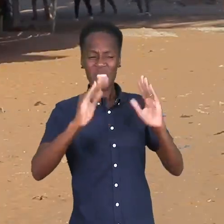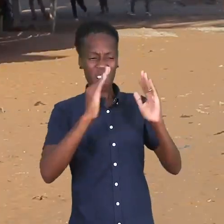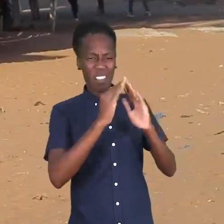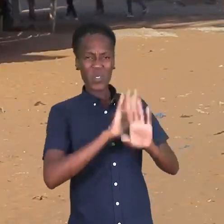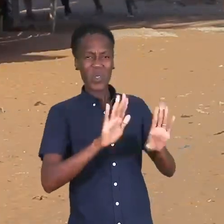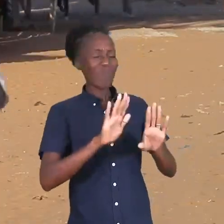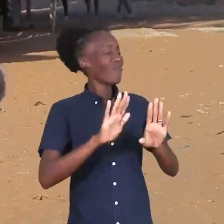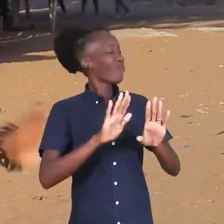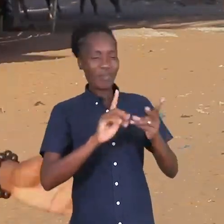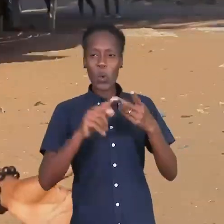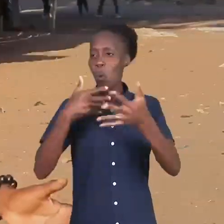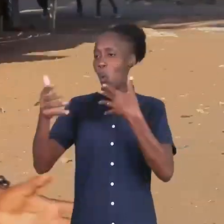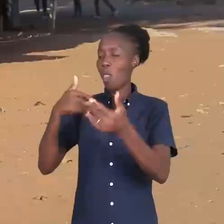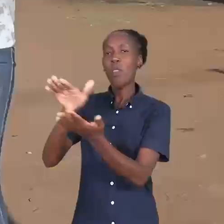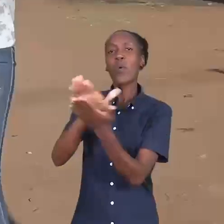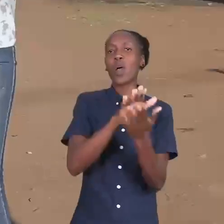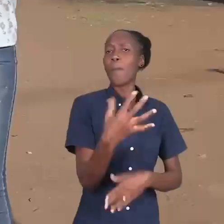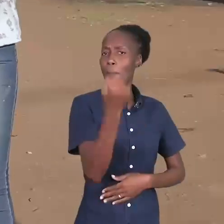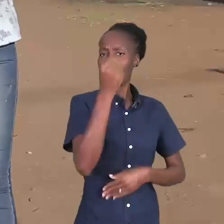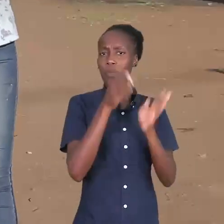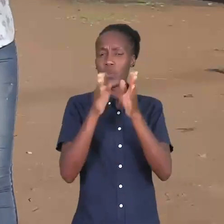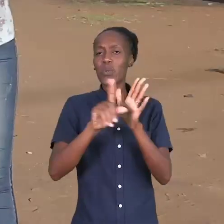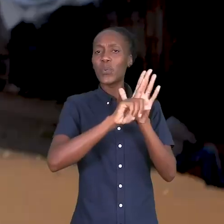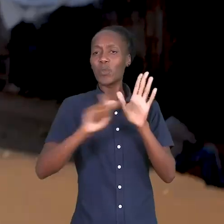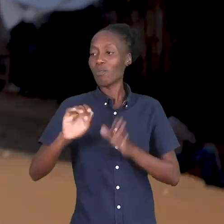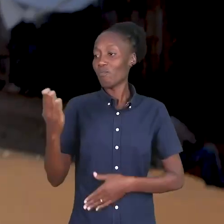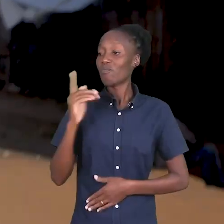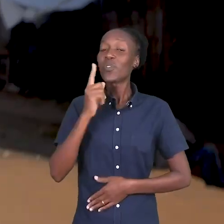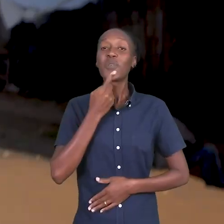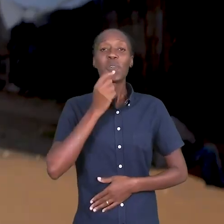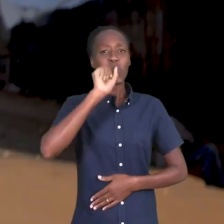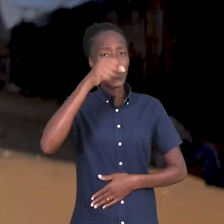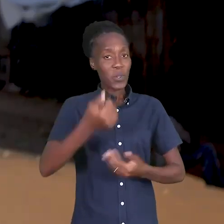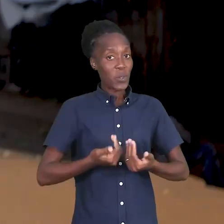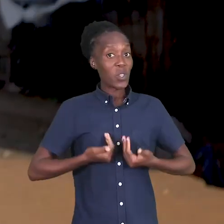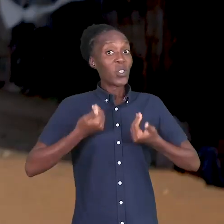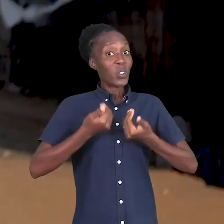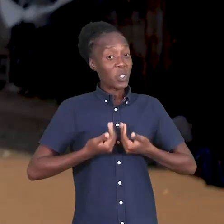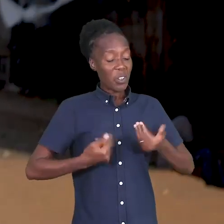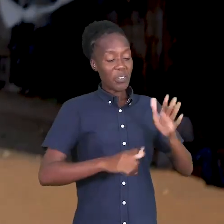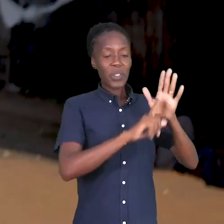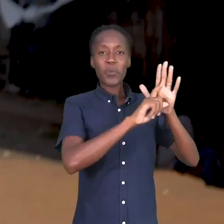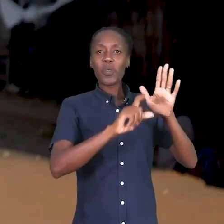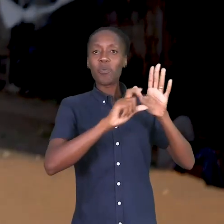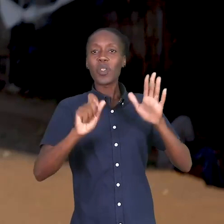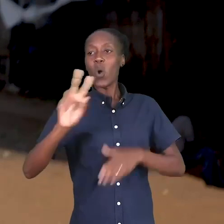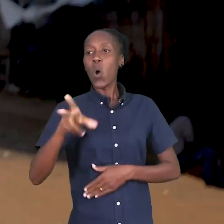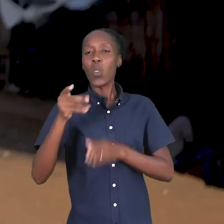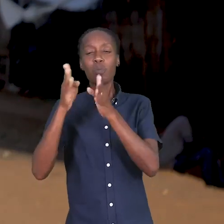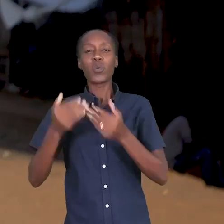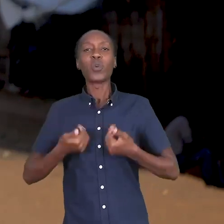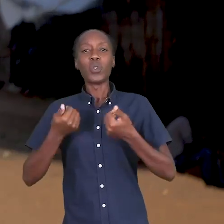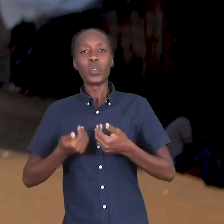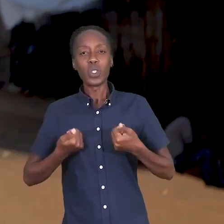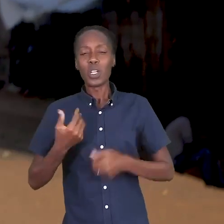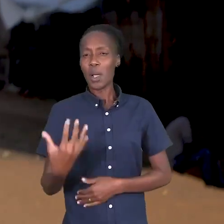vem só de casa, vem de qualquer lugar, Vina. Exatamente, são jovens inspirando jovens. Muito bom. E é com esta